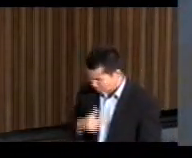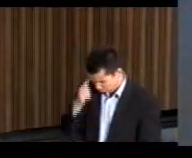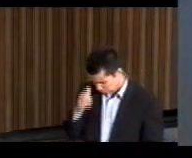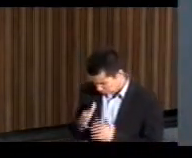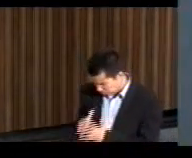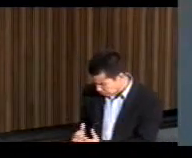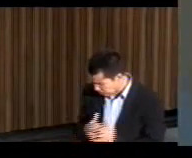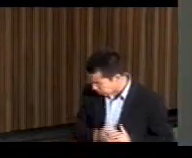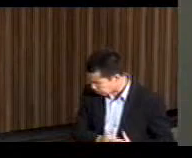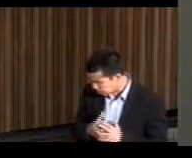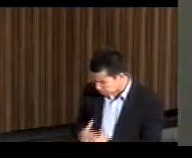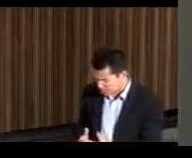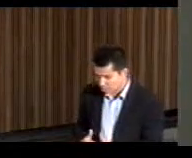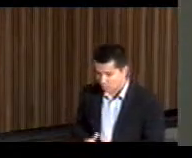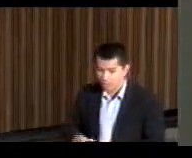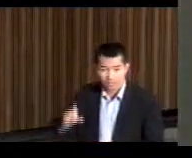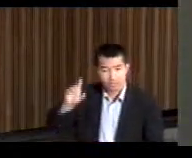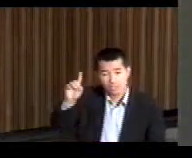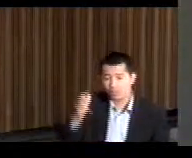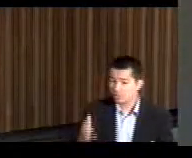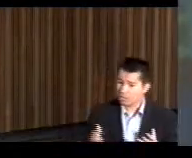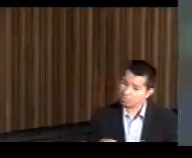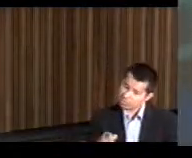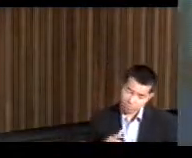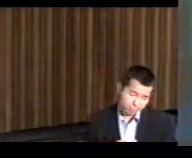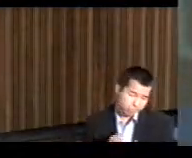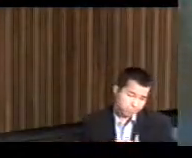convulsão. Foi exatamente isso que Deus fez com Abraão.